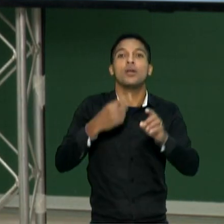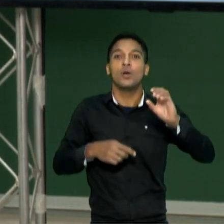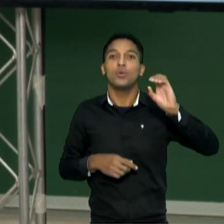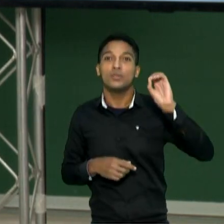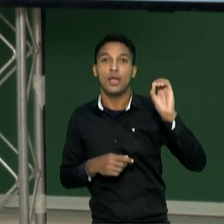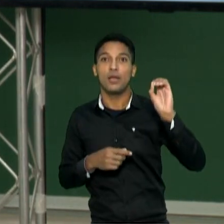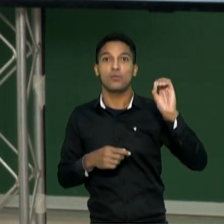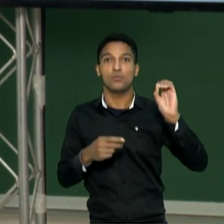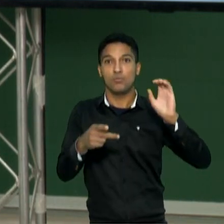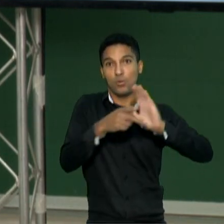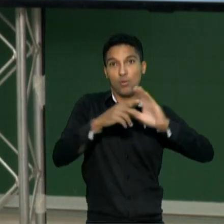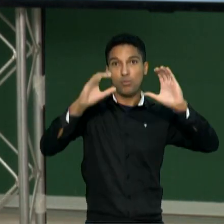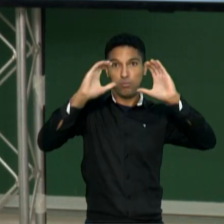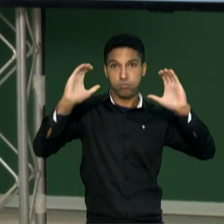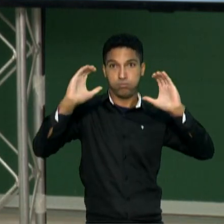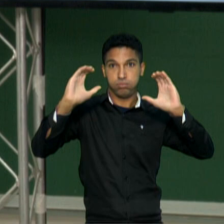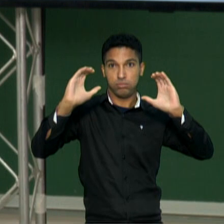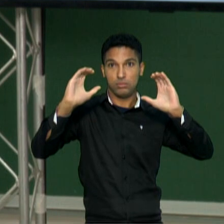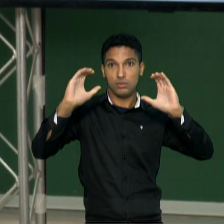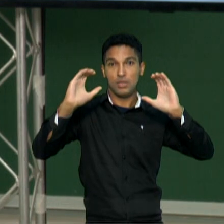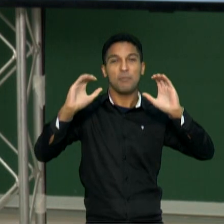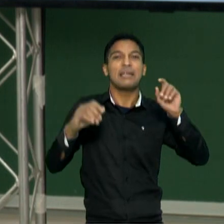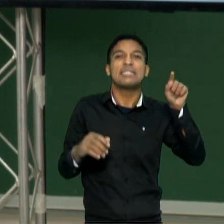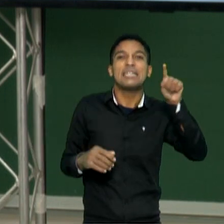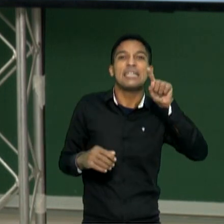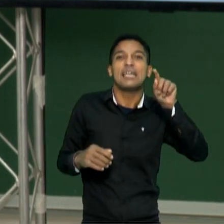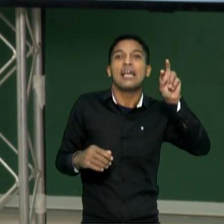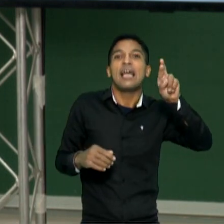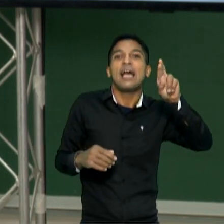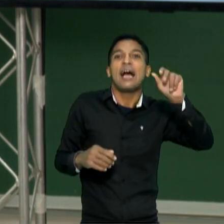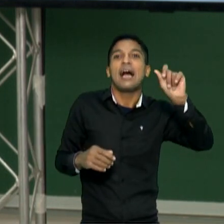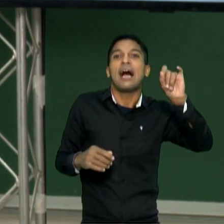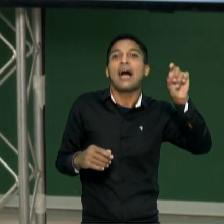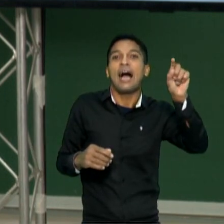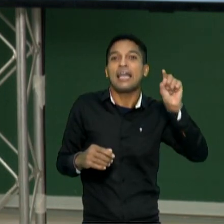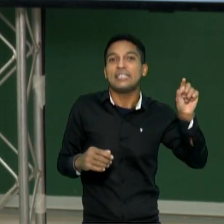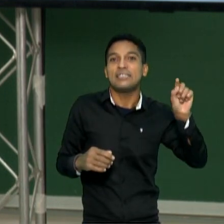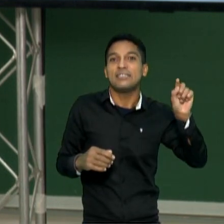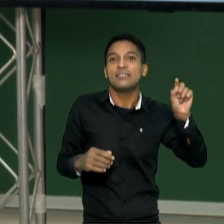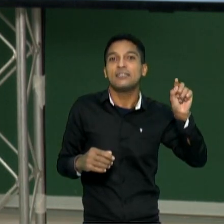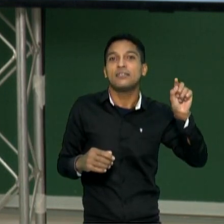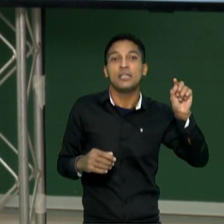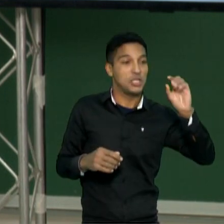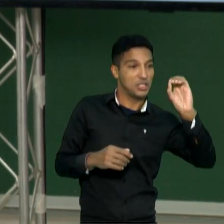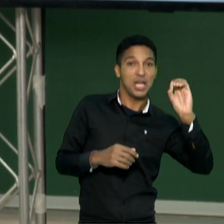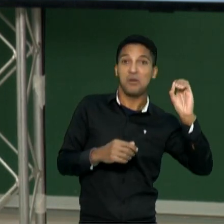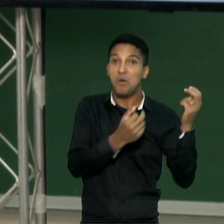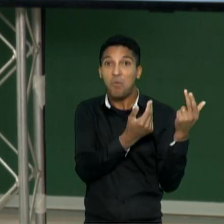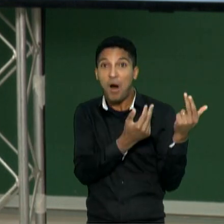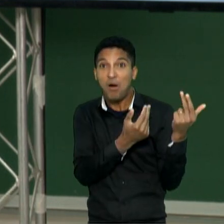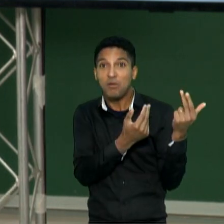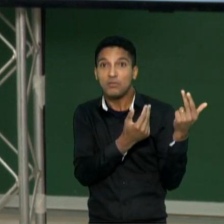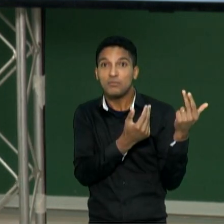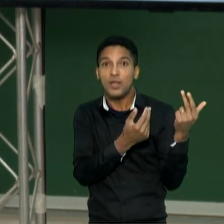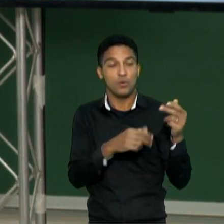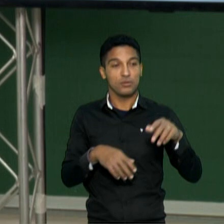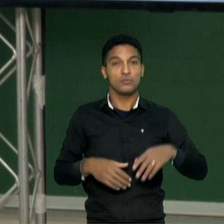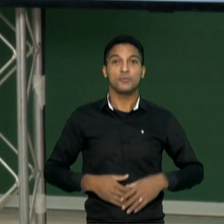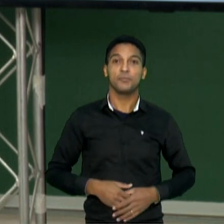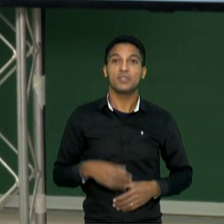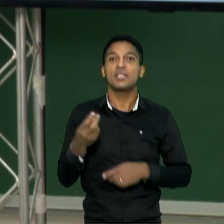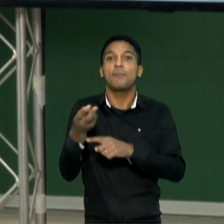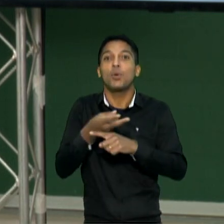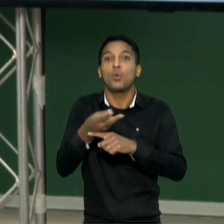que determinar o zero ou determinar a raiz é a mesma coisa. Estou procurando o mesmo valor de x, que é o que torna a